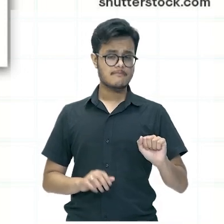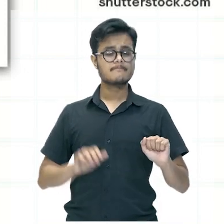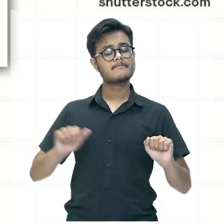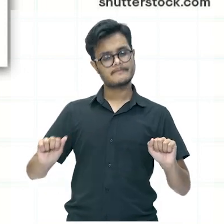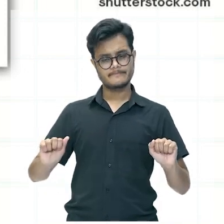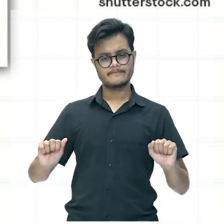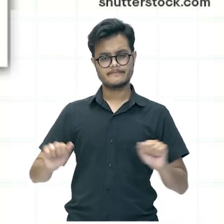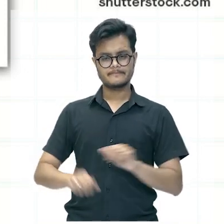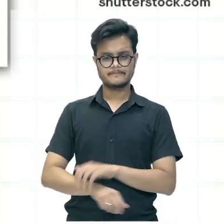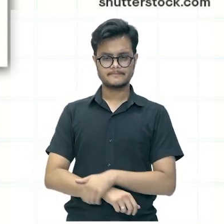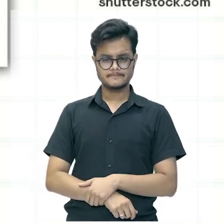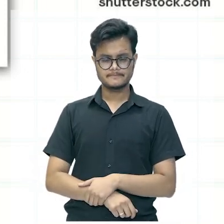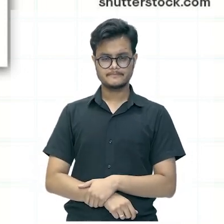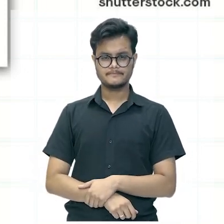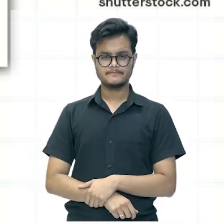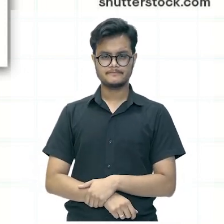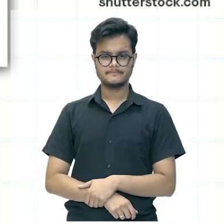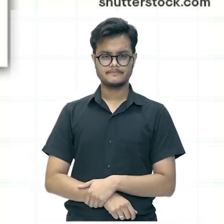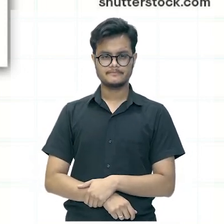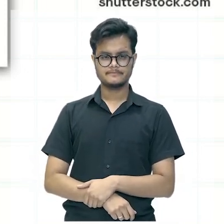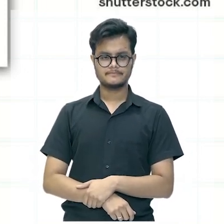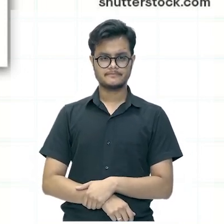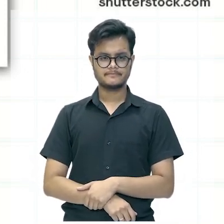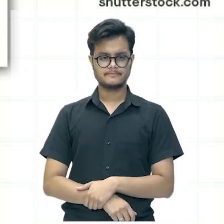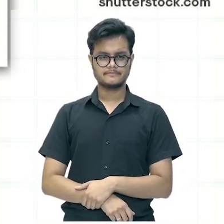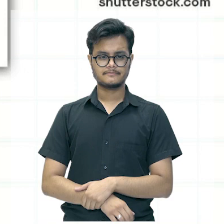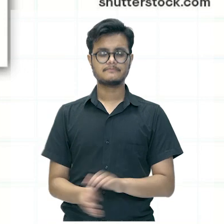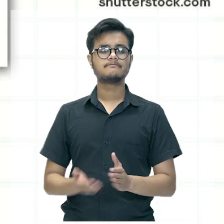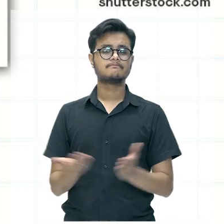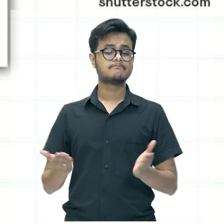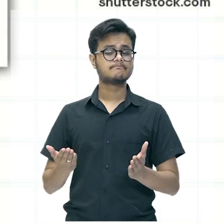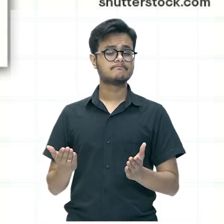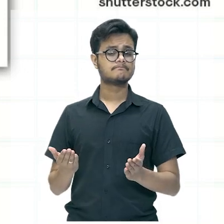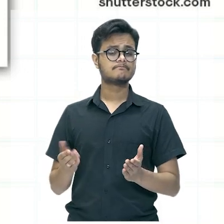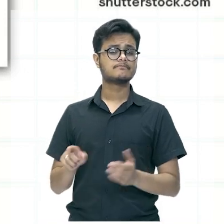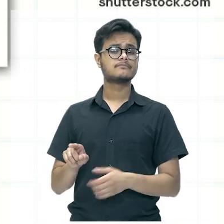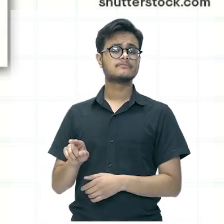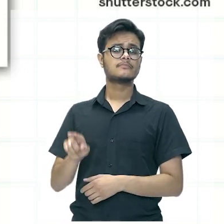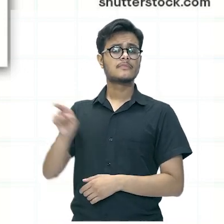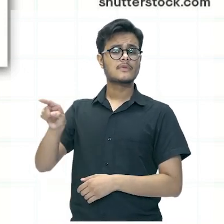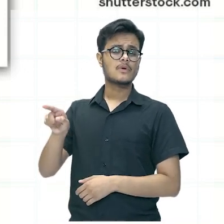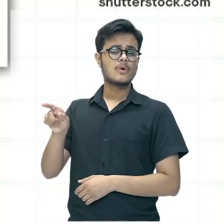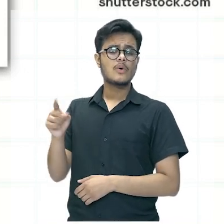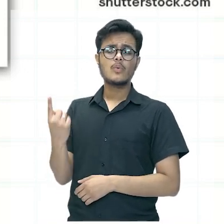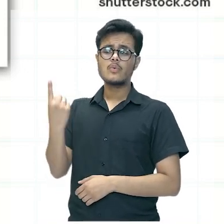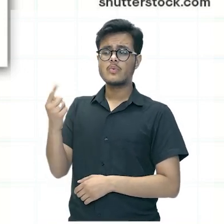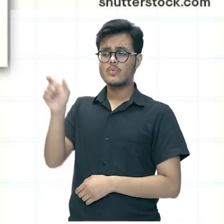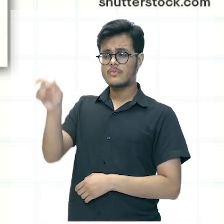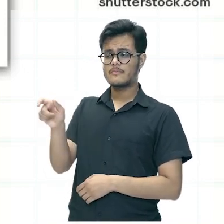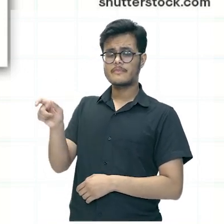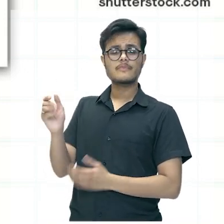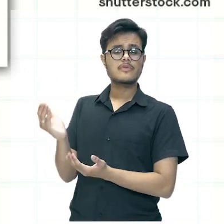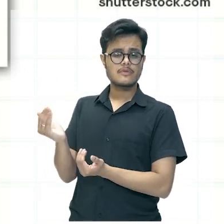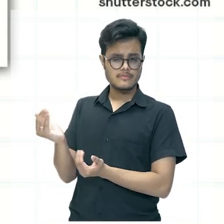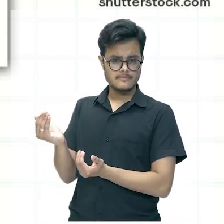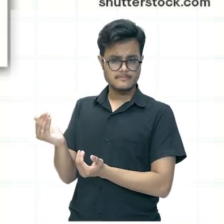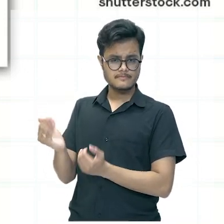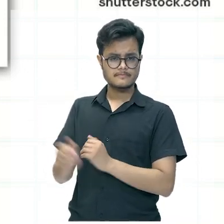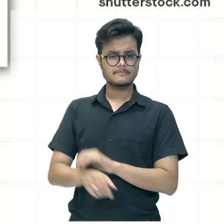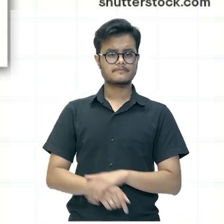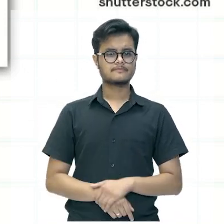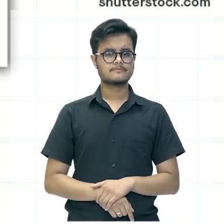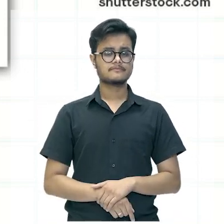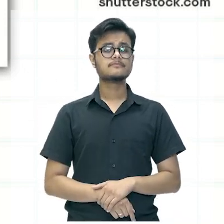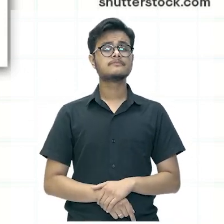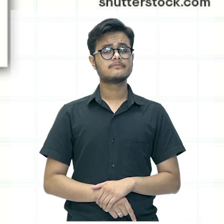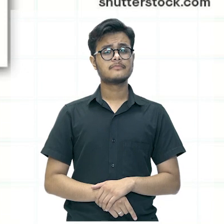Então, a teen, eu estou me referindo a um único só adolescente, não é isso? E também estou me referindo